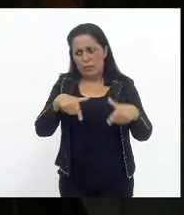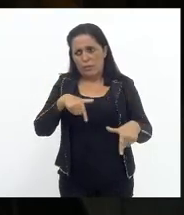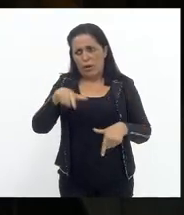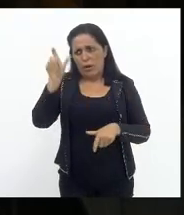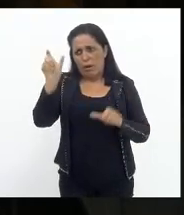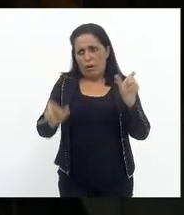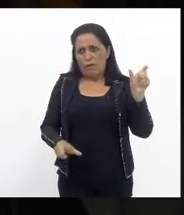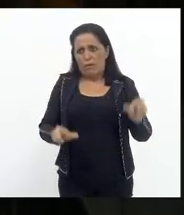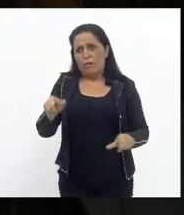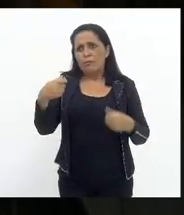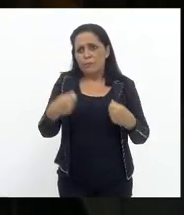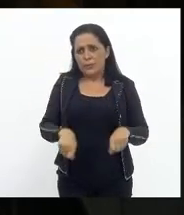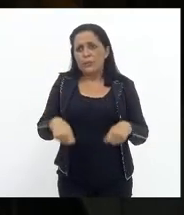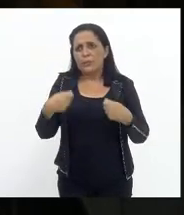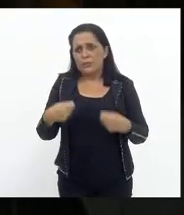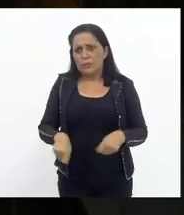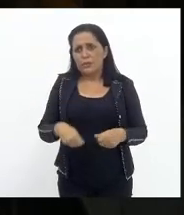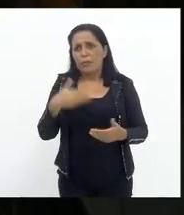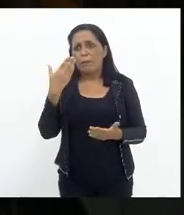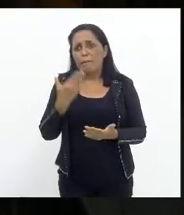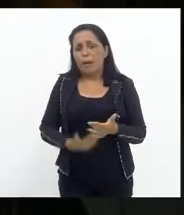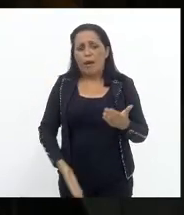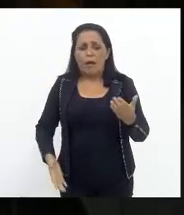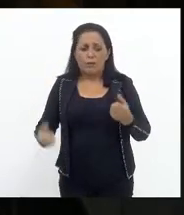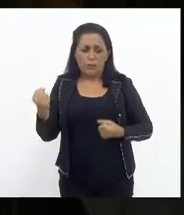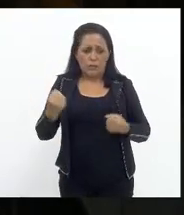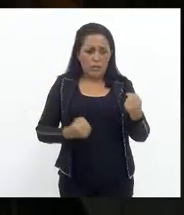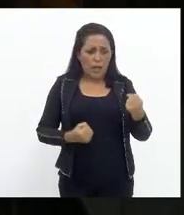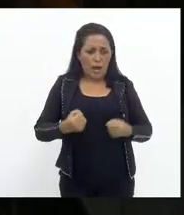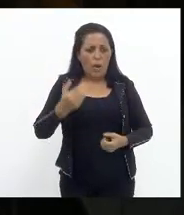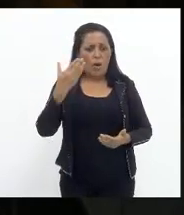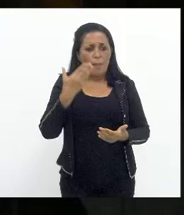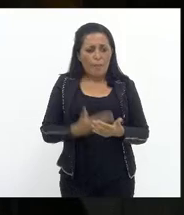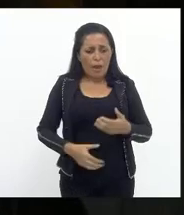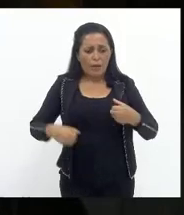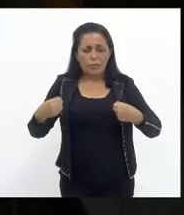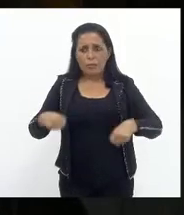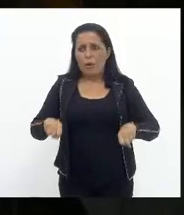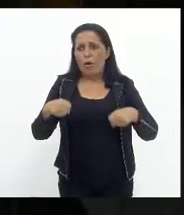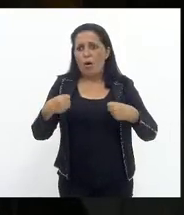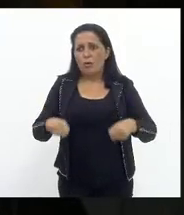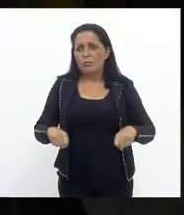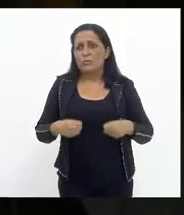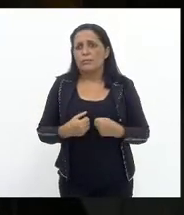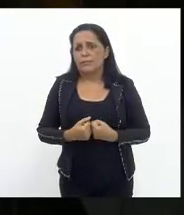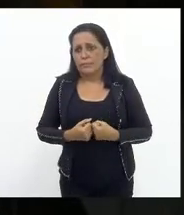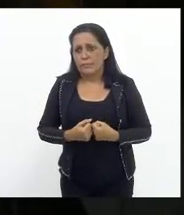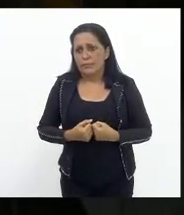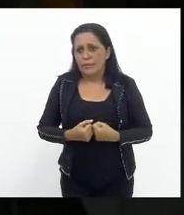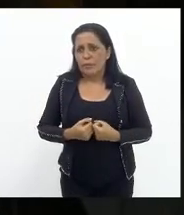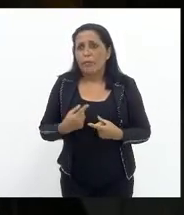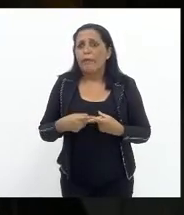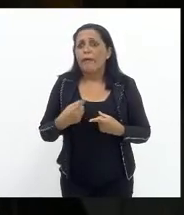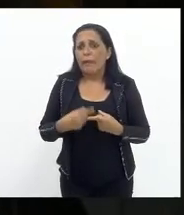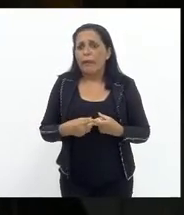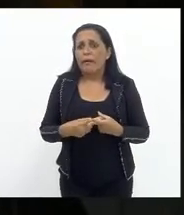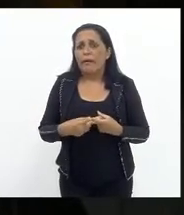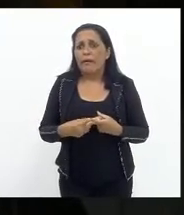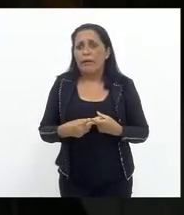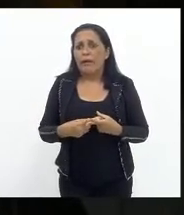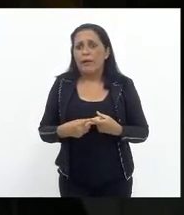trabalhar e perdem suas viaturas, suas motos, função